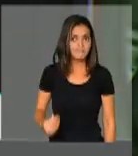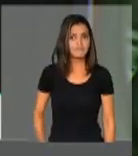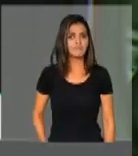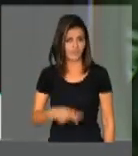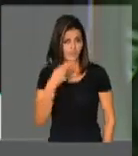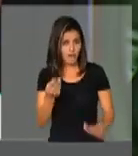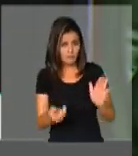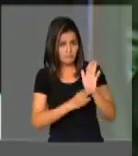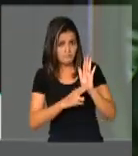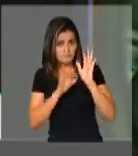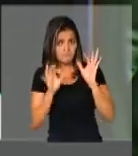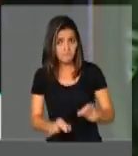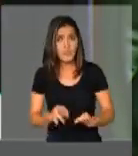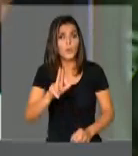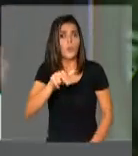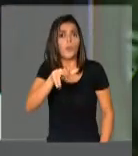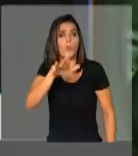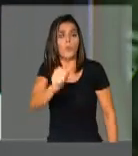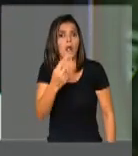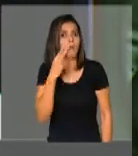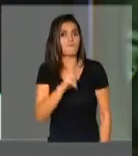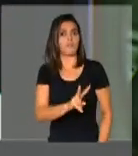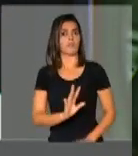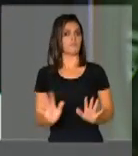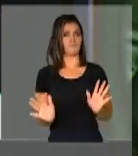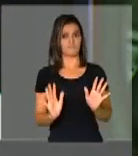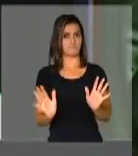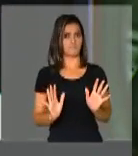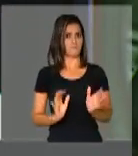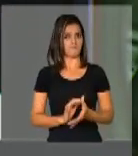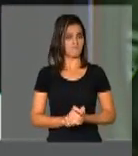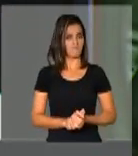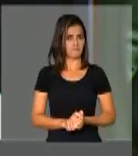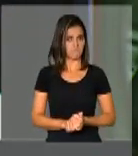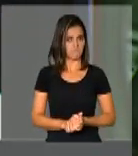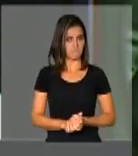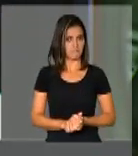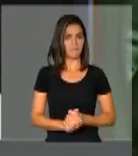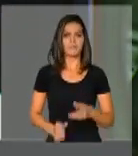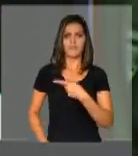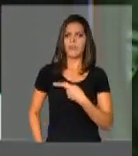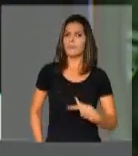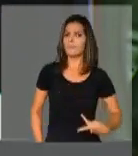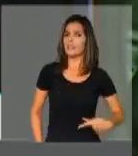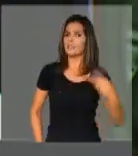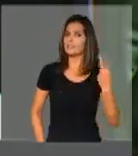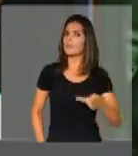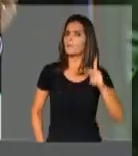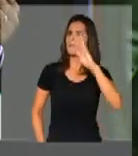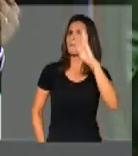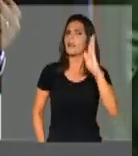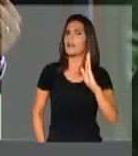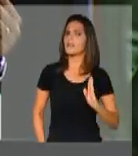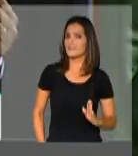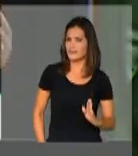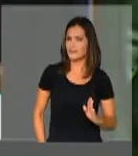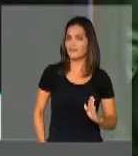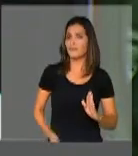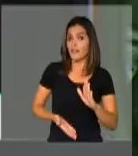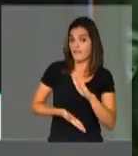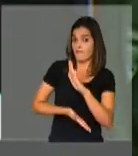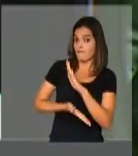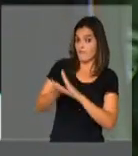Sinceramente, eu jamais tinha visto ou ouvido falar nisso. Um presidente da República que, antes de